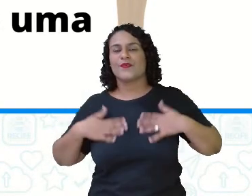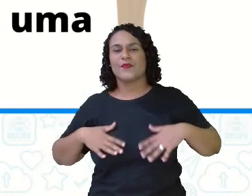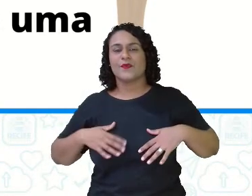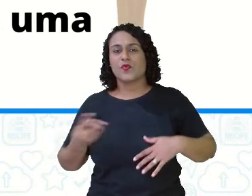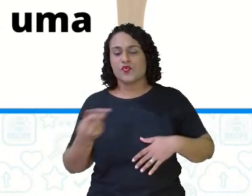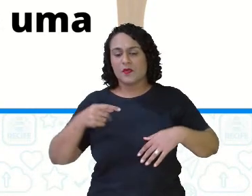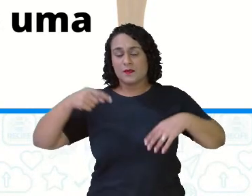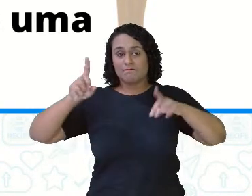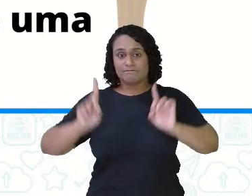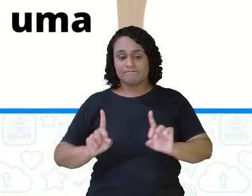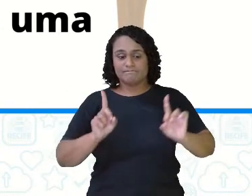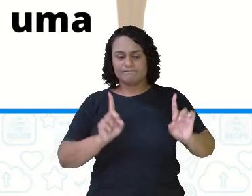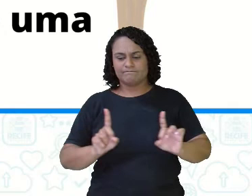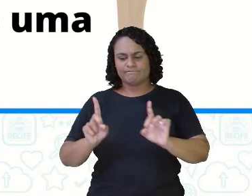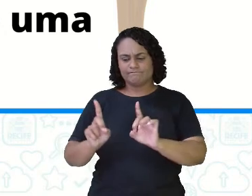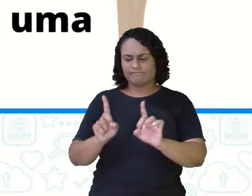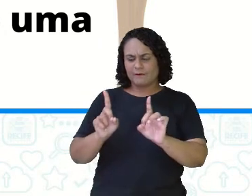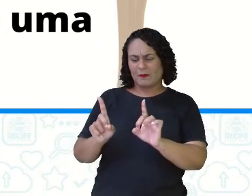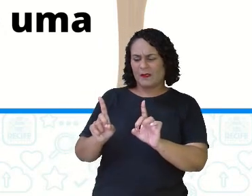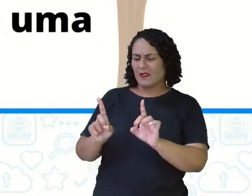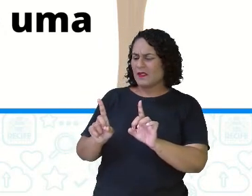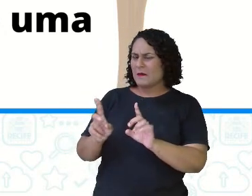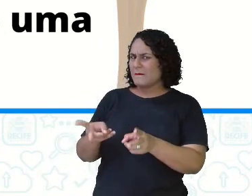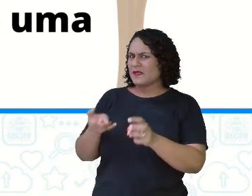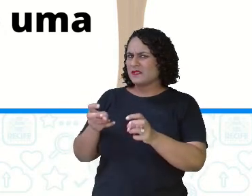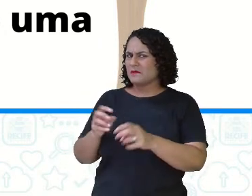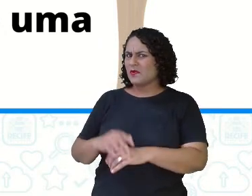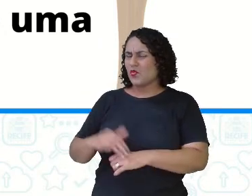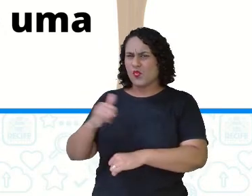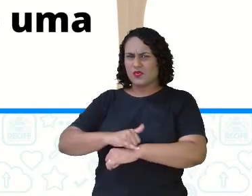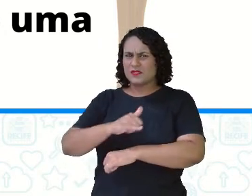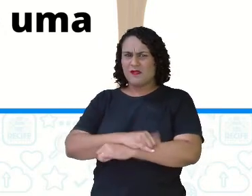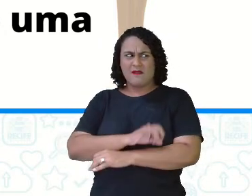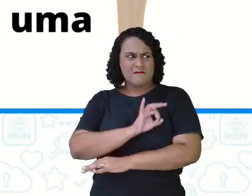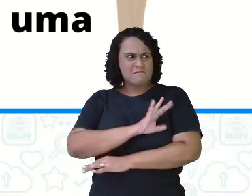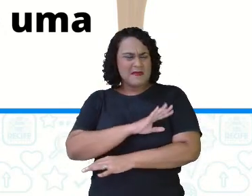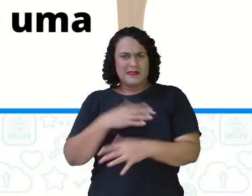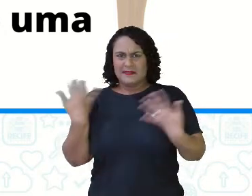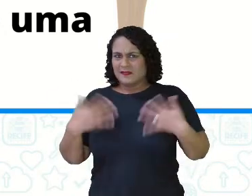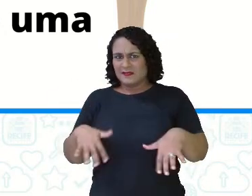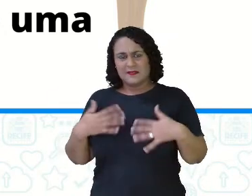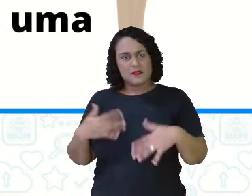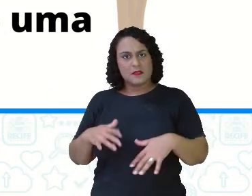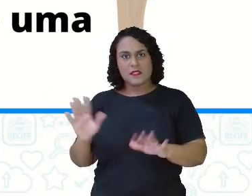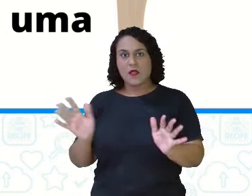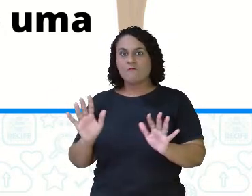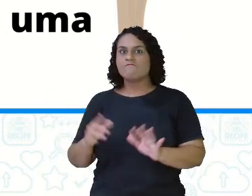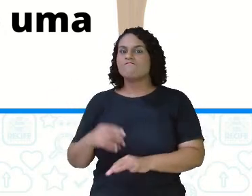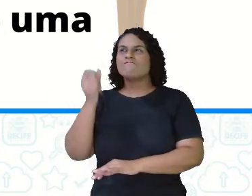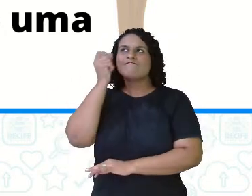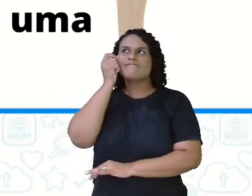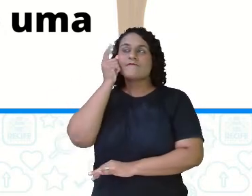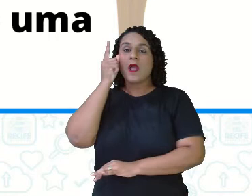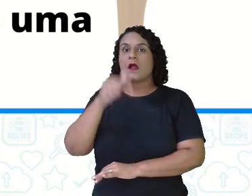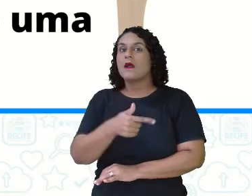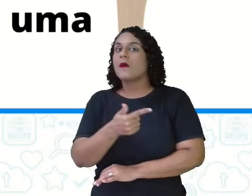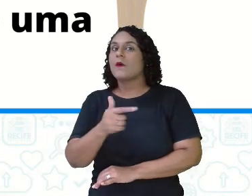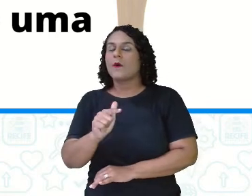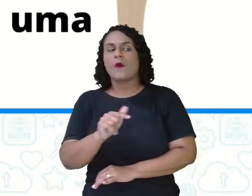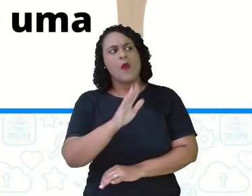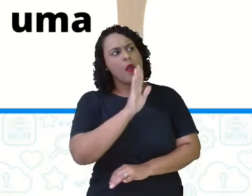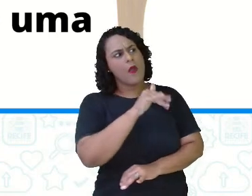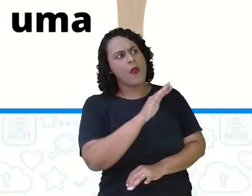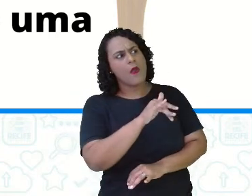dois meninos viram que aquilo não assustava o sapo. Então tiveram outra ideia. Disse um